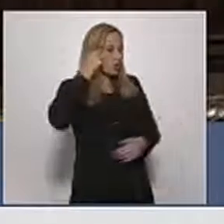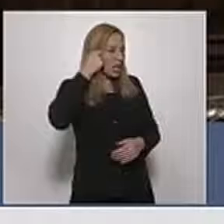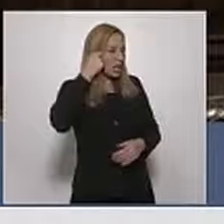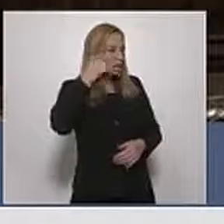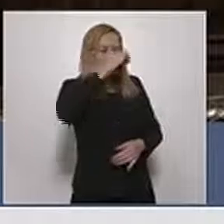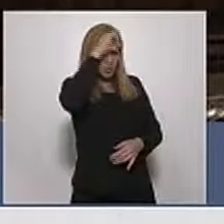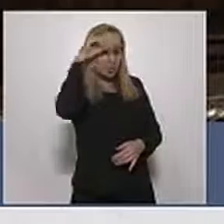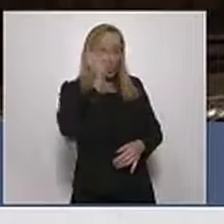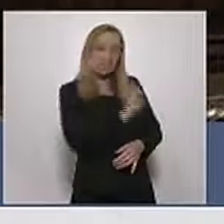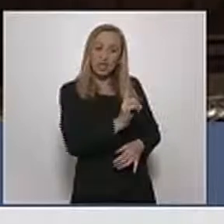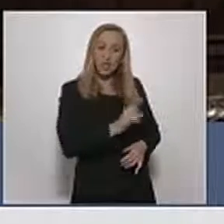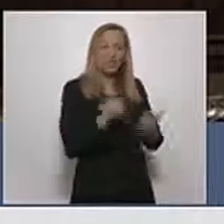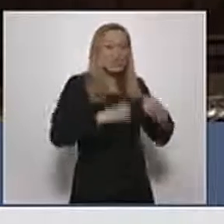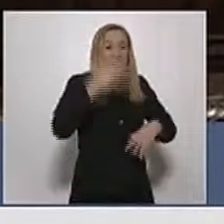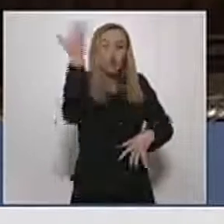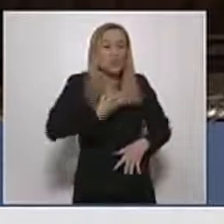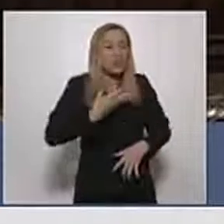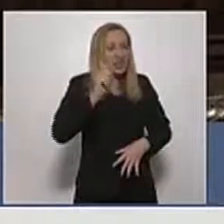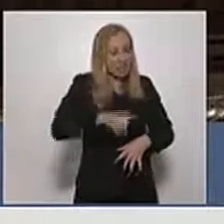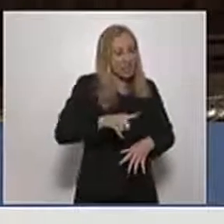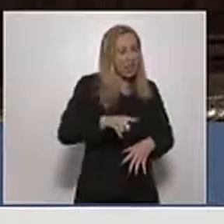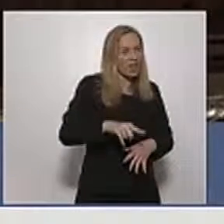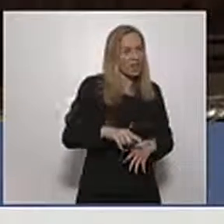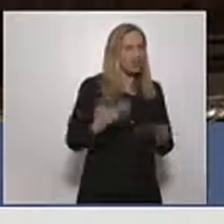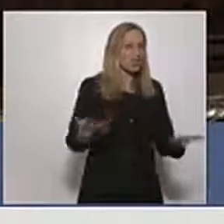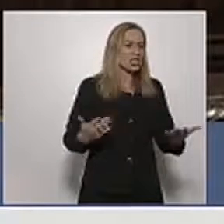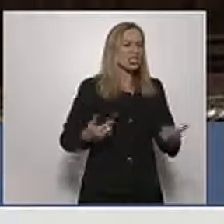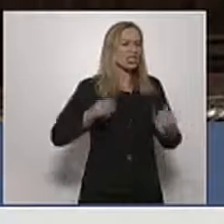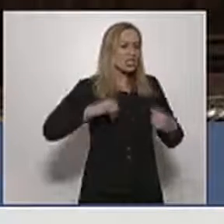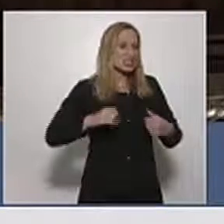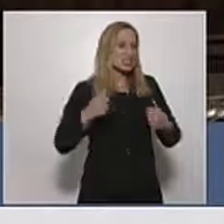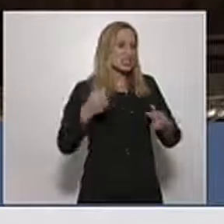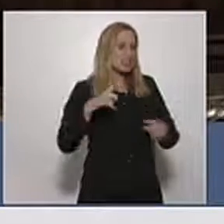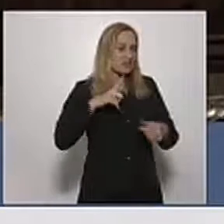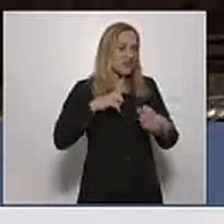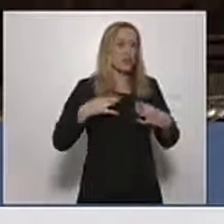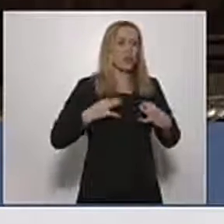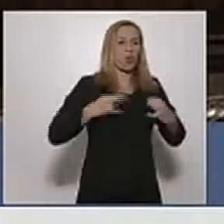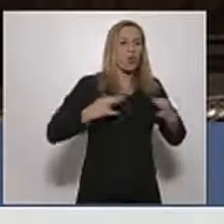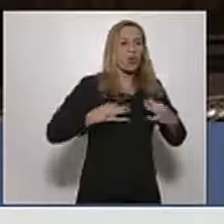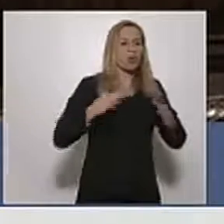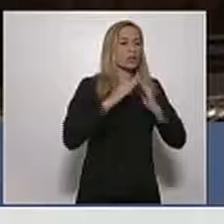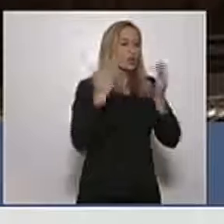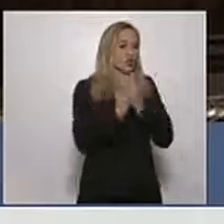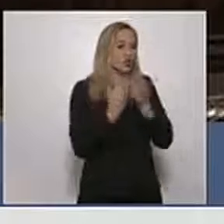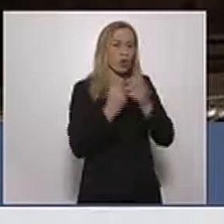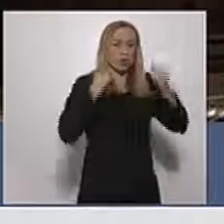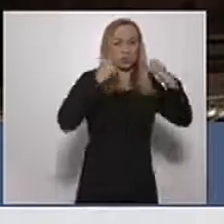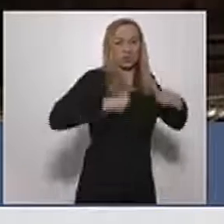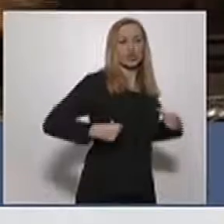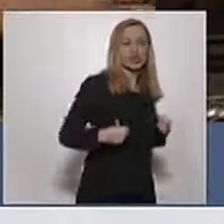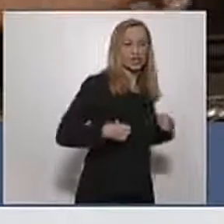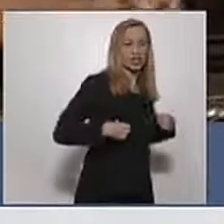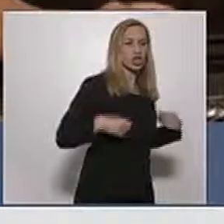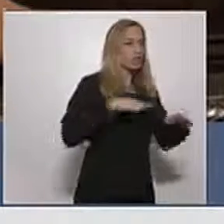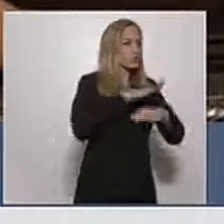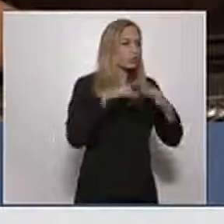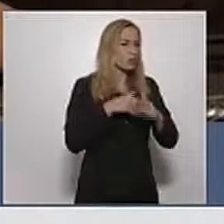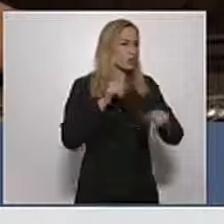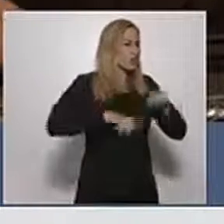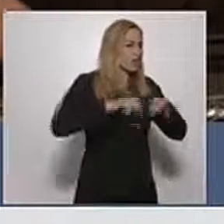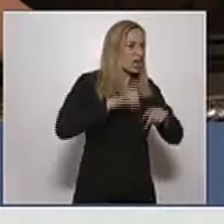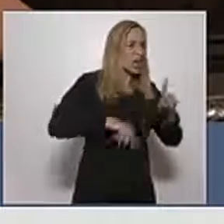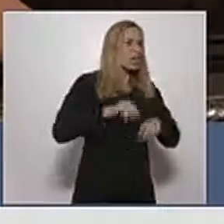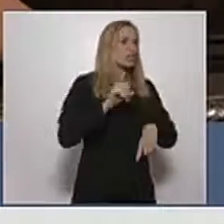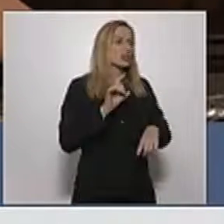precisa provar que é inocente. Então não basta estar com o uniforme da escola, não basta estar com a mochila, com todos os seus materiais e somente